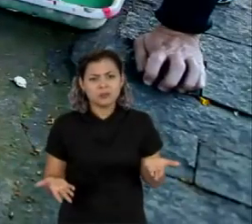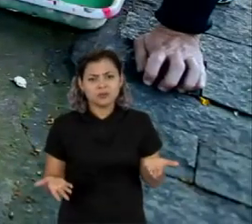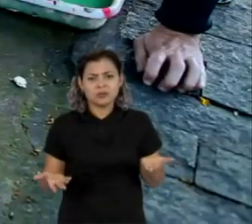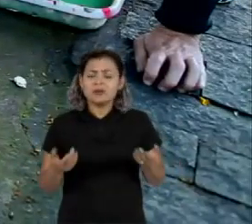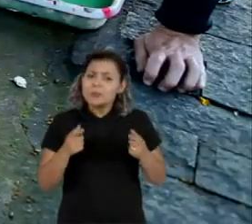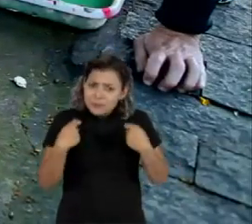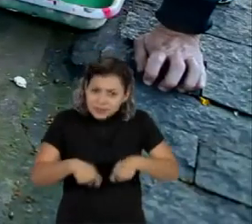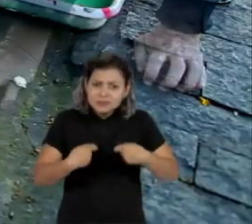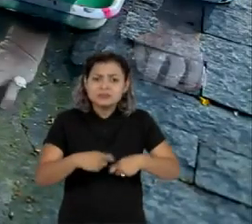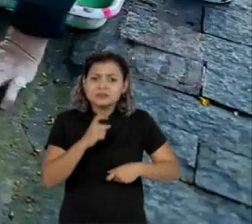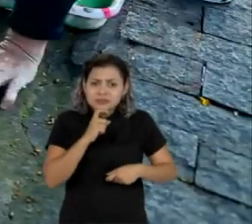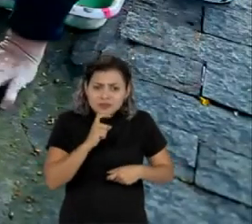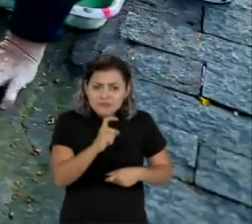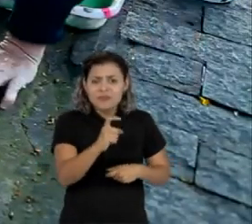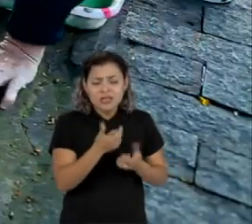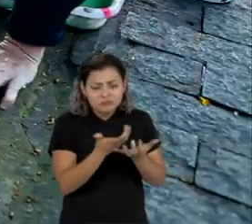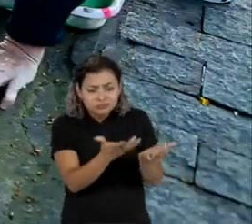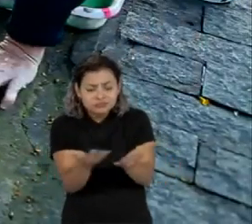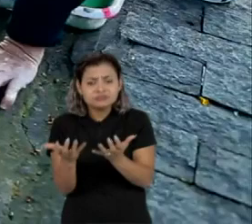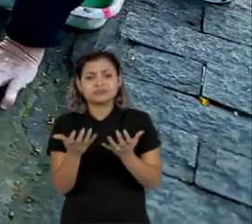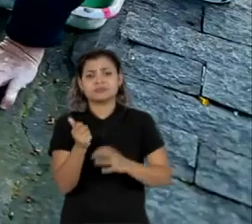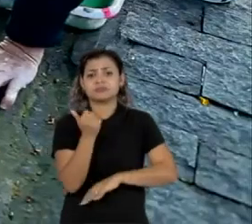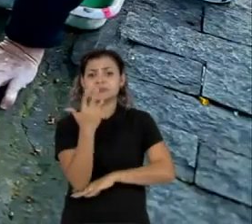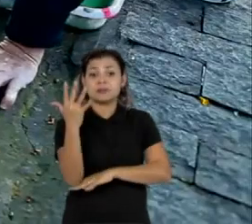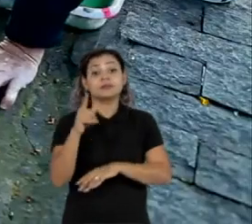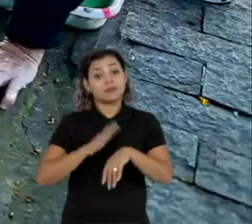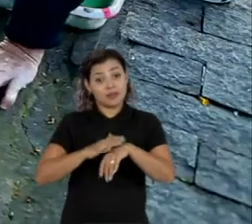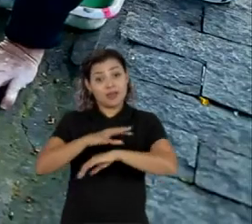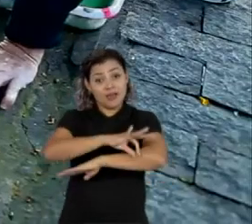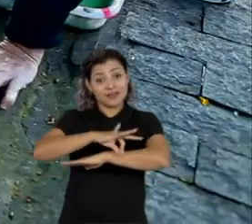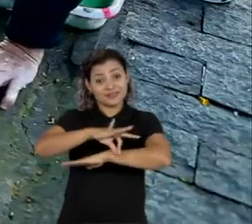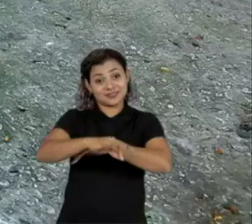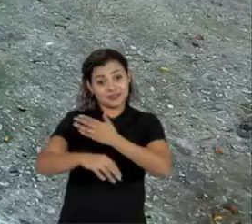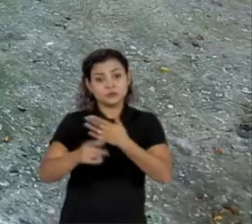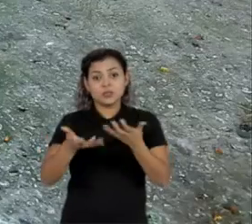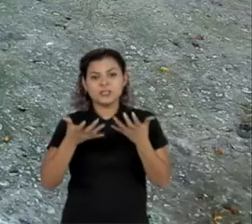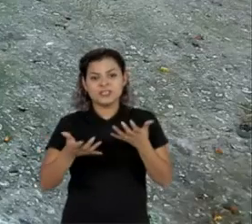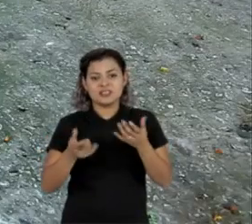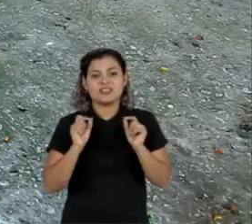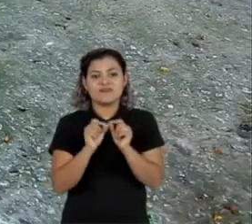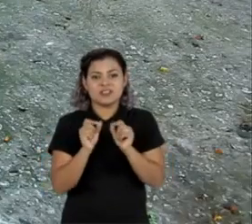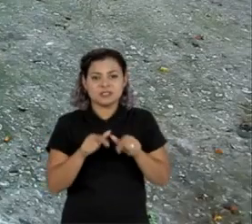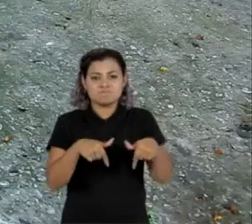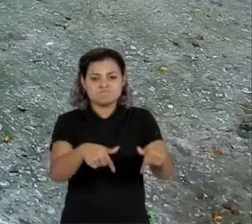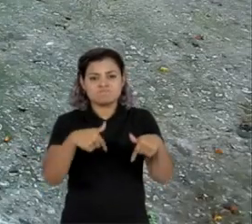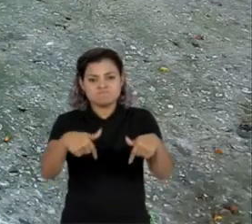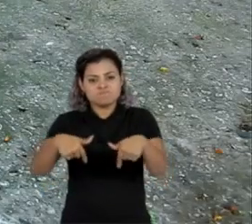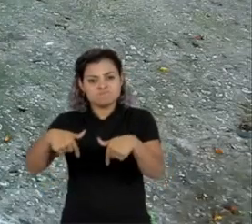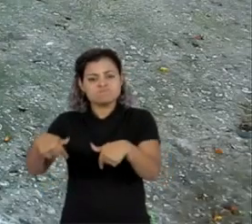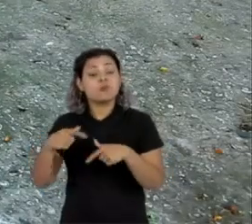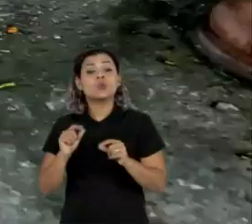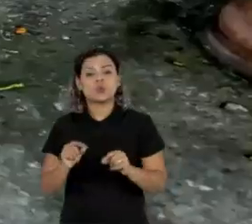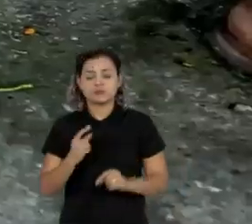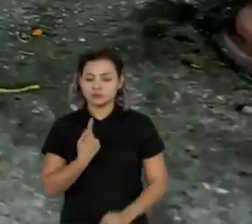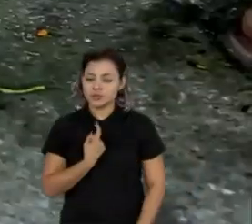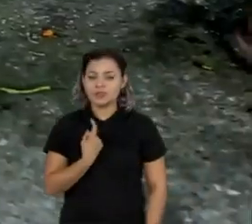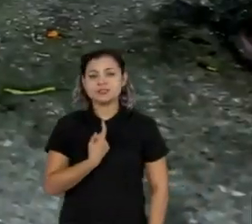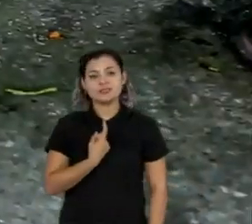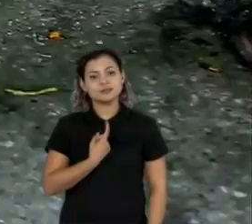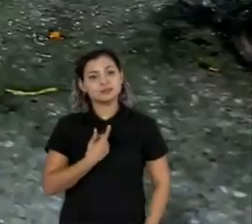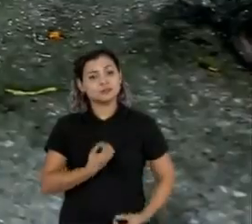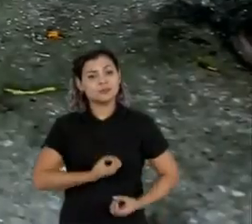as árvores, Guto Lacaz, que é também arquiteto, decidiu fazer uma cruzada silenciosa, solitária